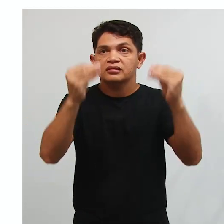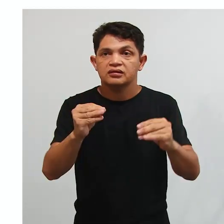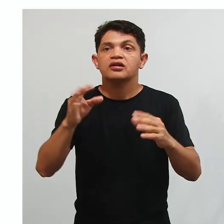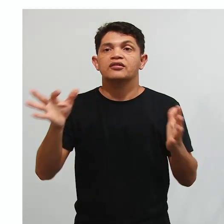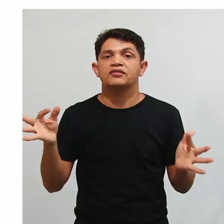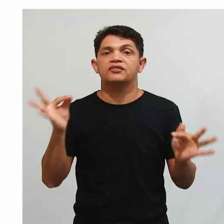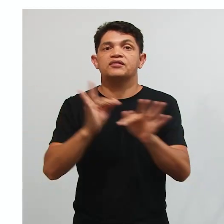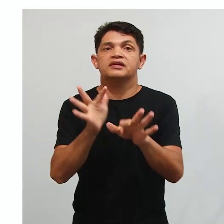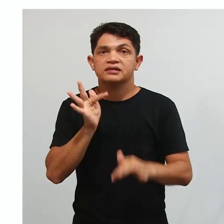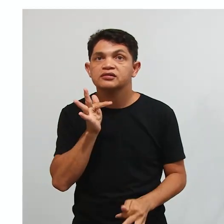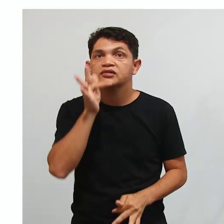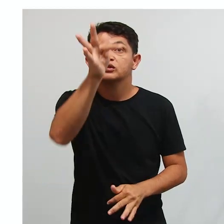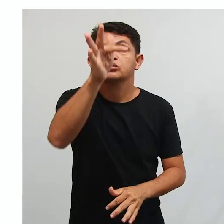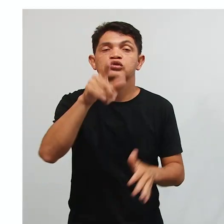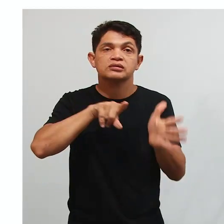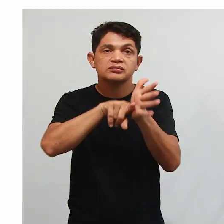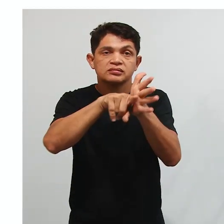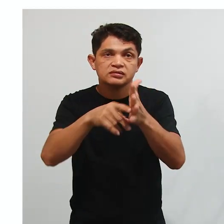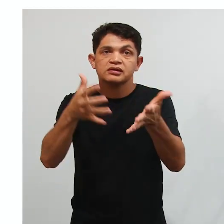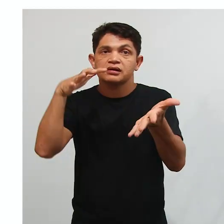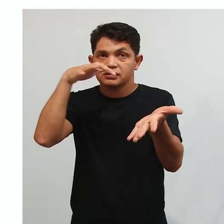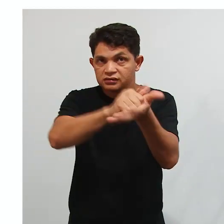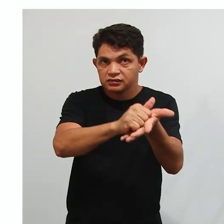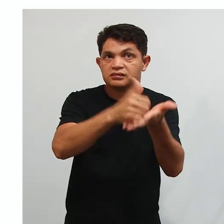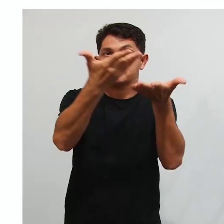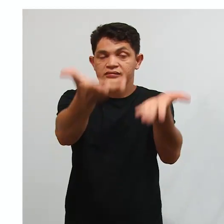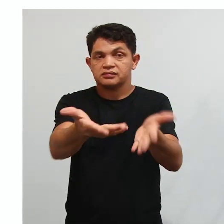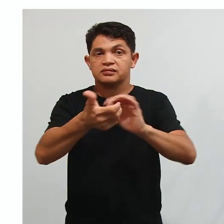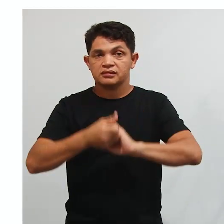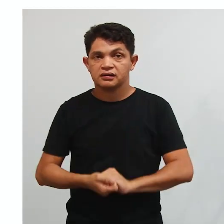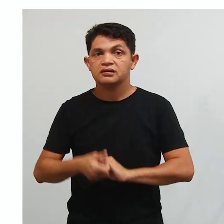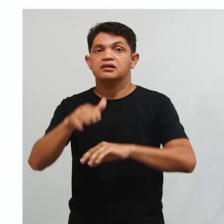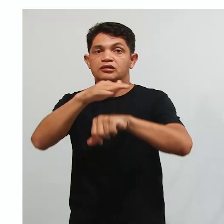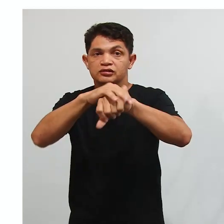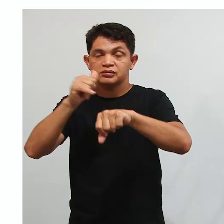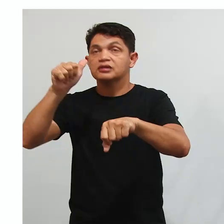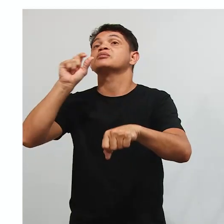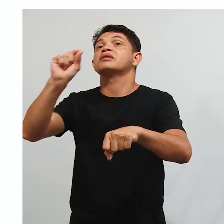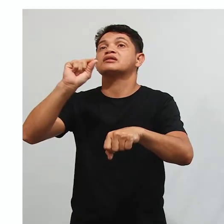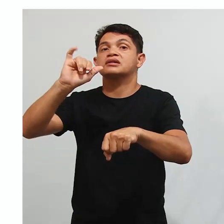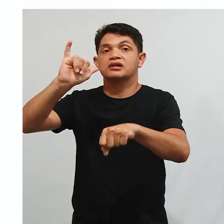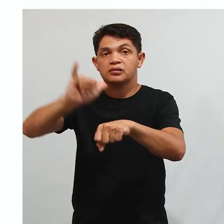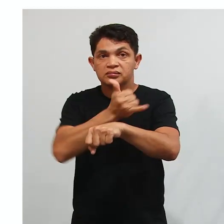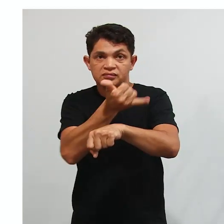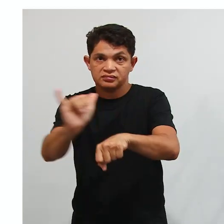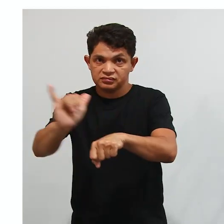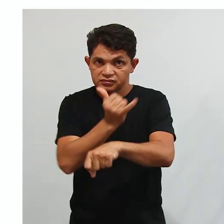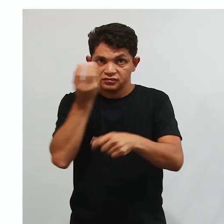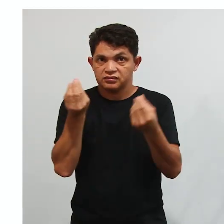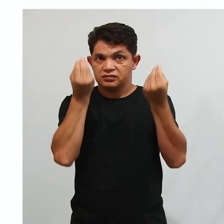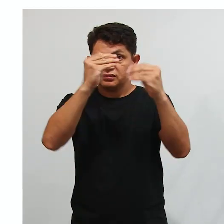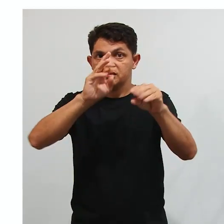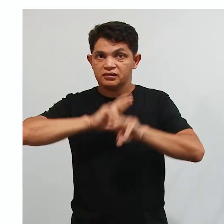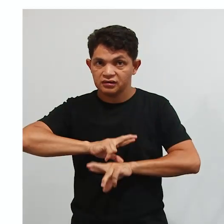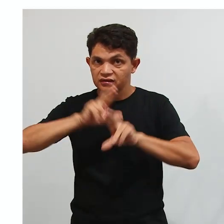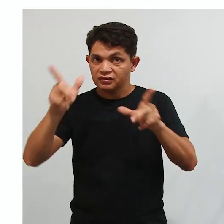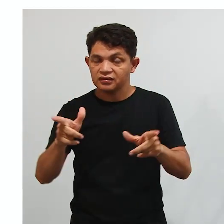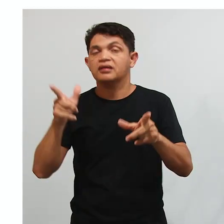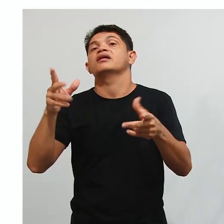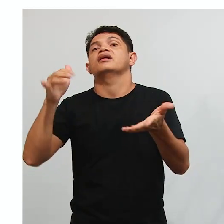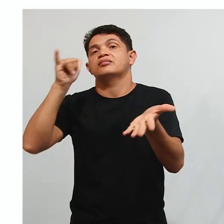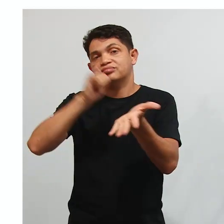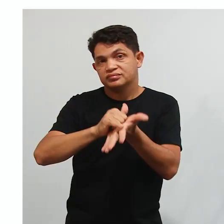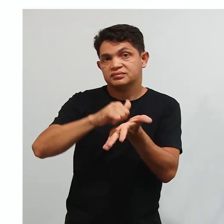base e para uma futura pesquisa aplicada por isso que ela é chamada de estratégica né ela não é ela é diferente da